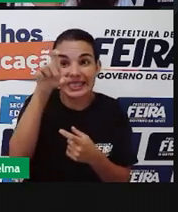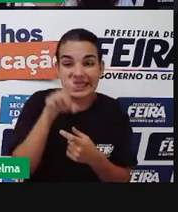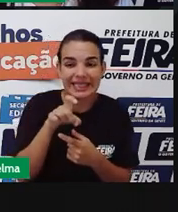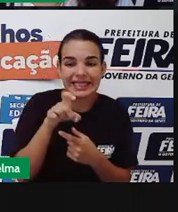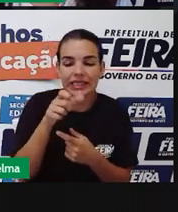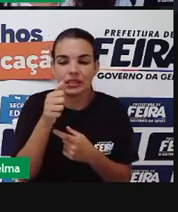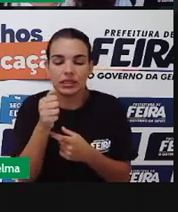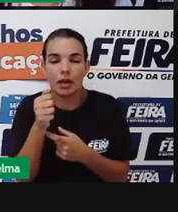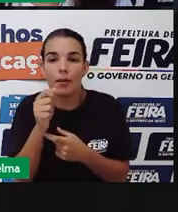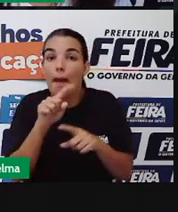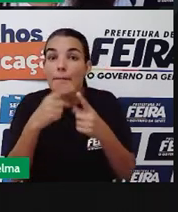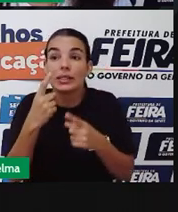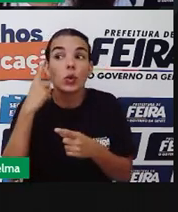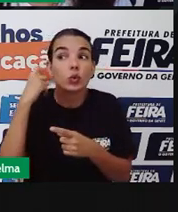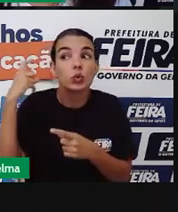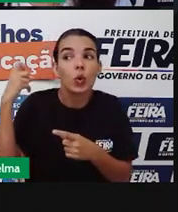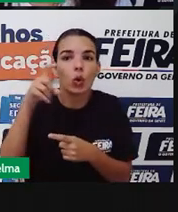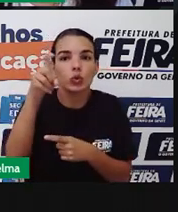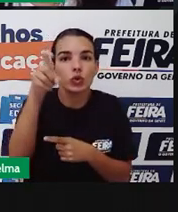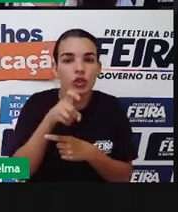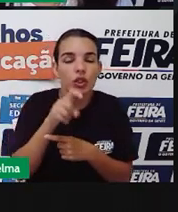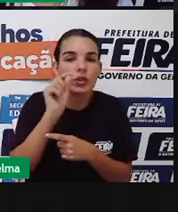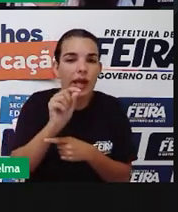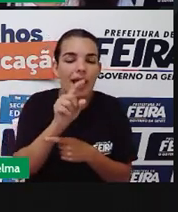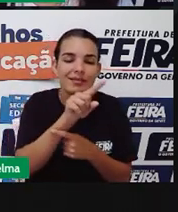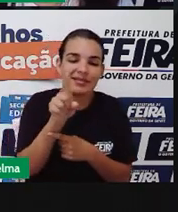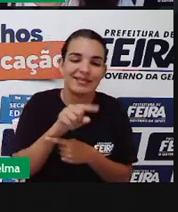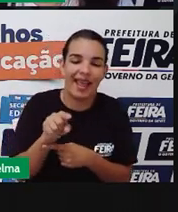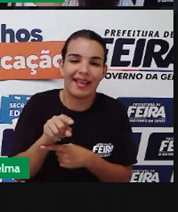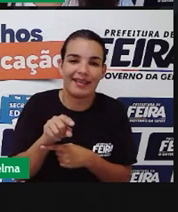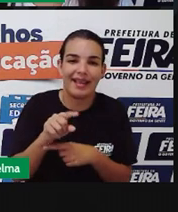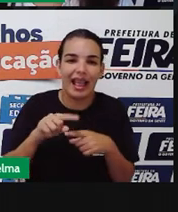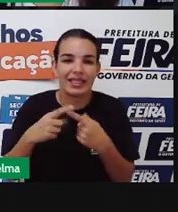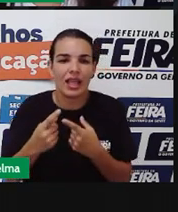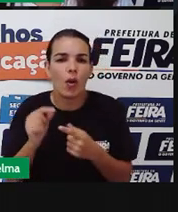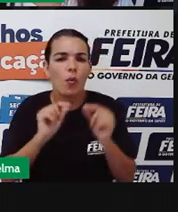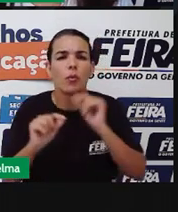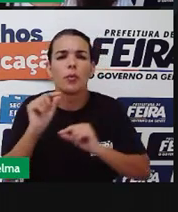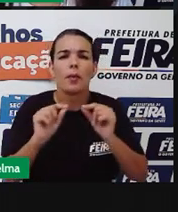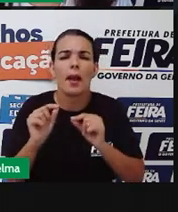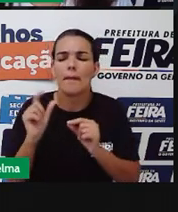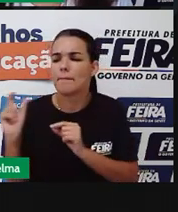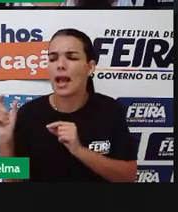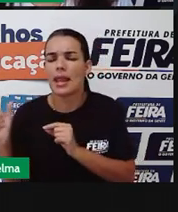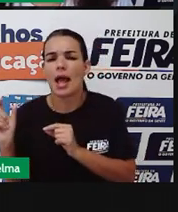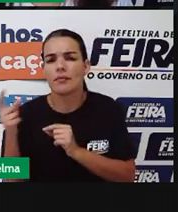de Z. Então, há uma irregularidade aí. Que palavras são essas? Olha